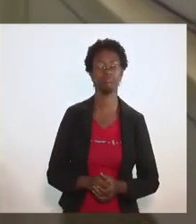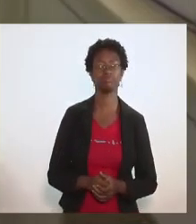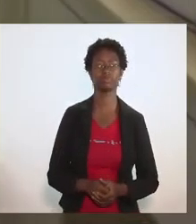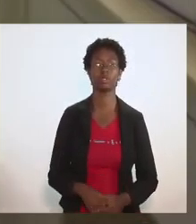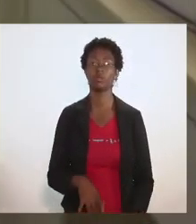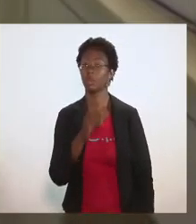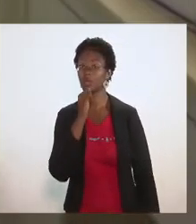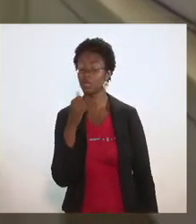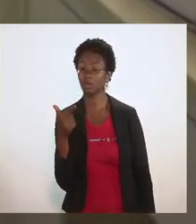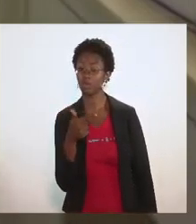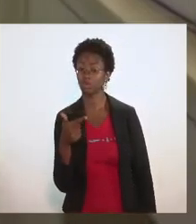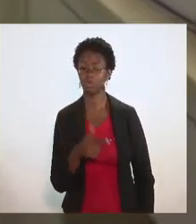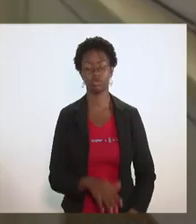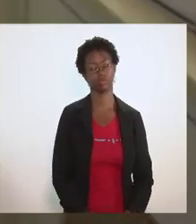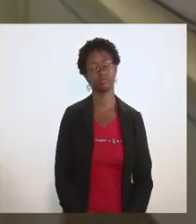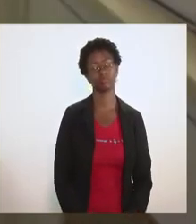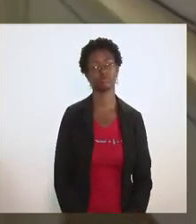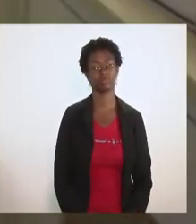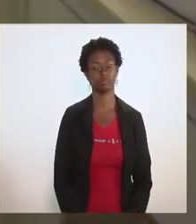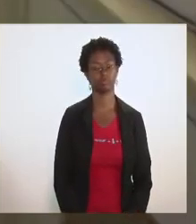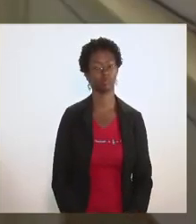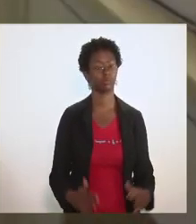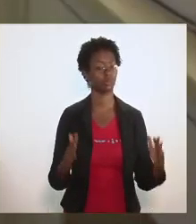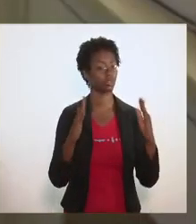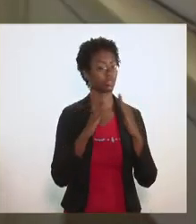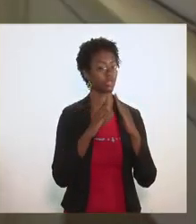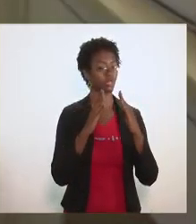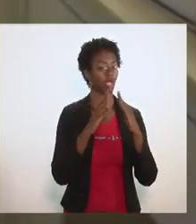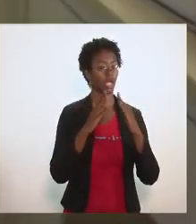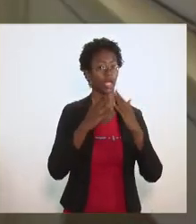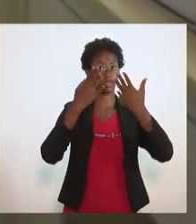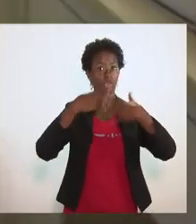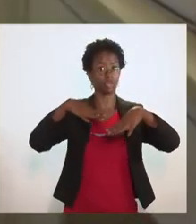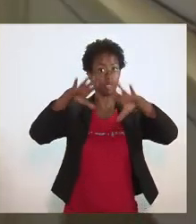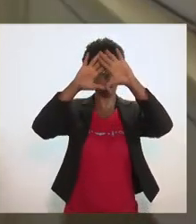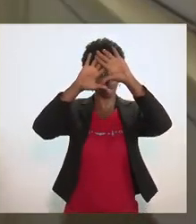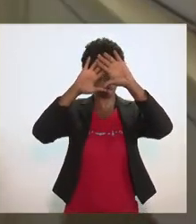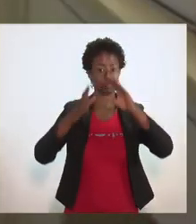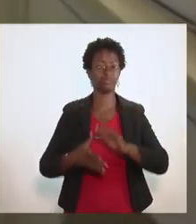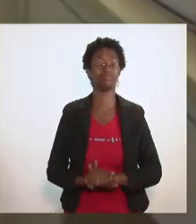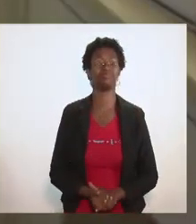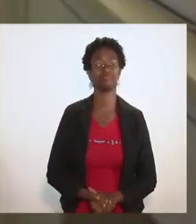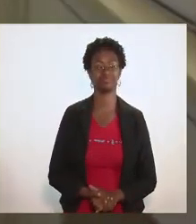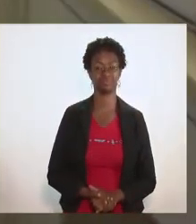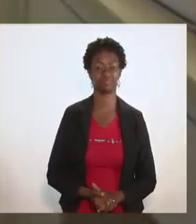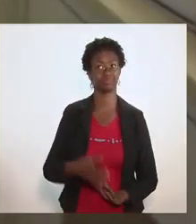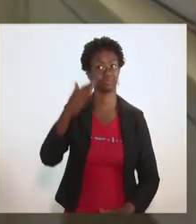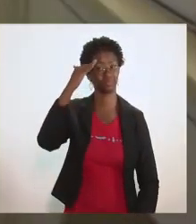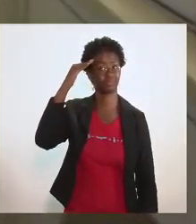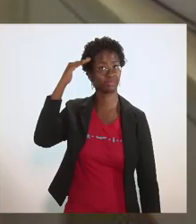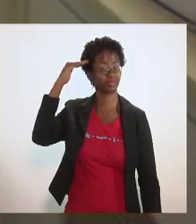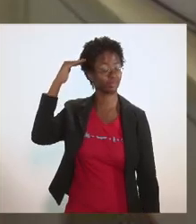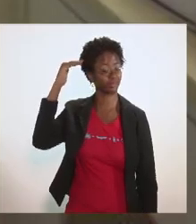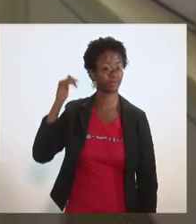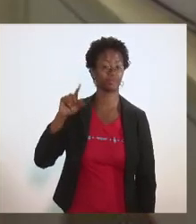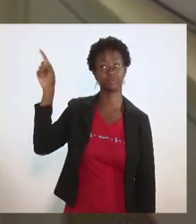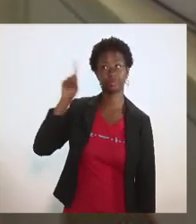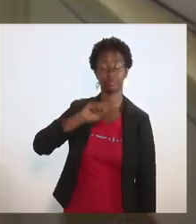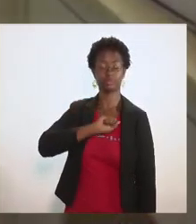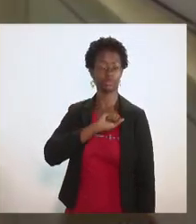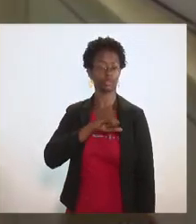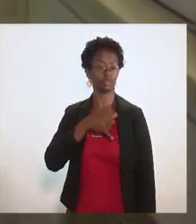dos Pretos, bem tombado, vai fazer tratamento acústico? Vou dar um